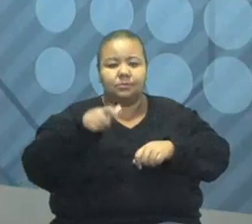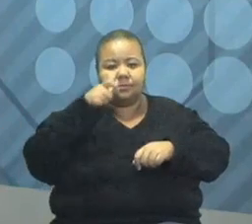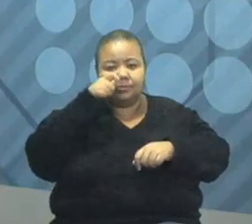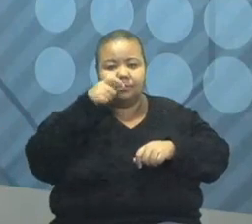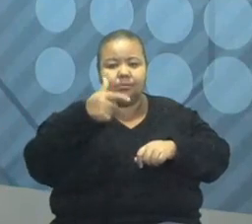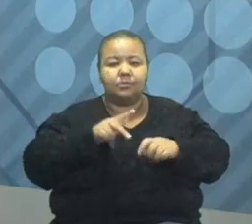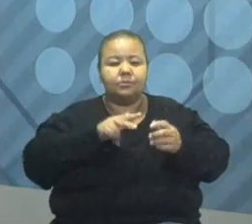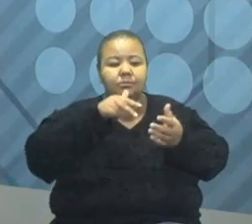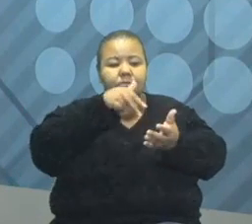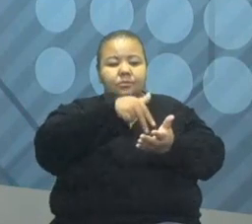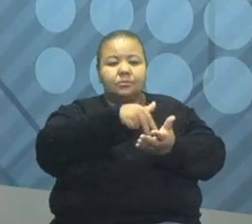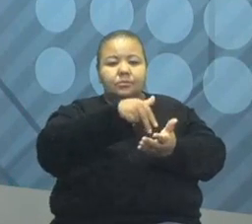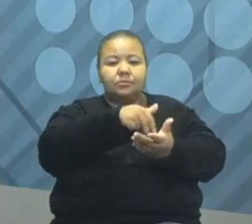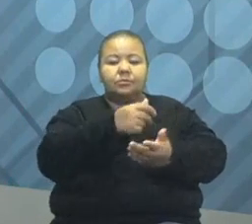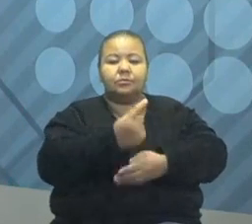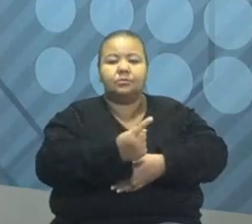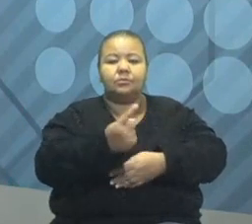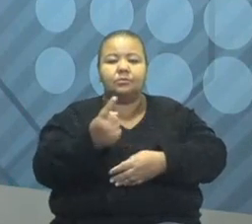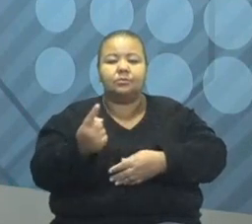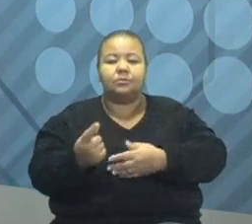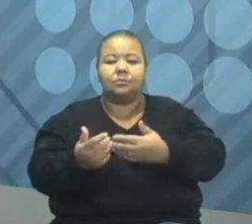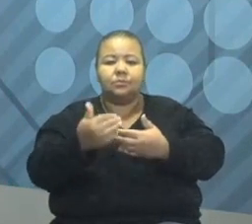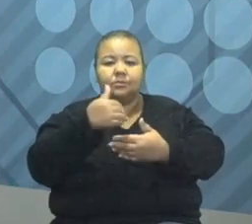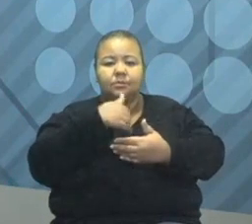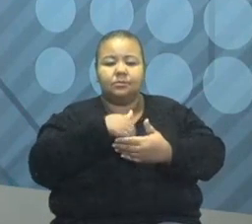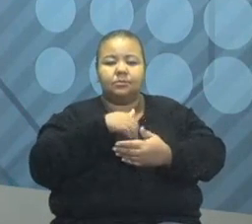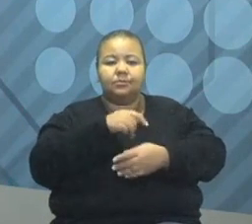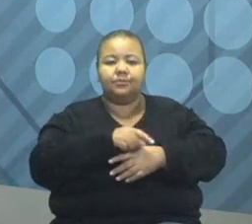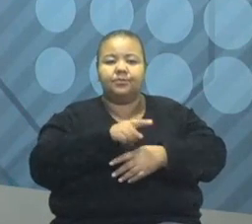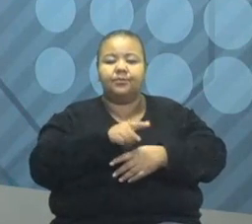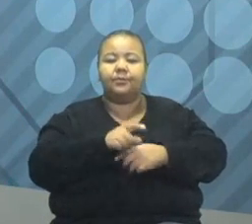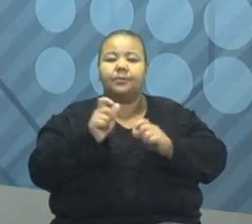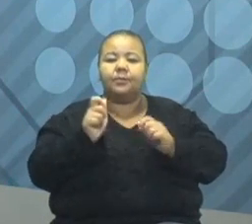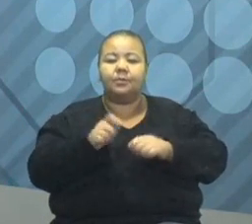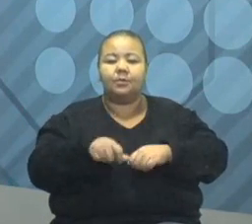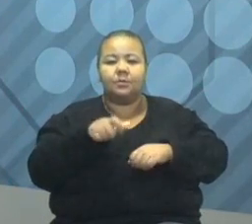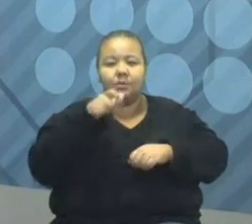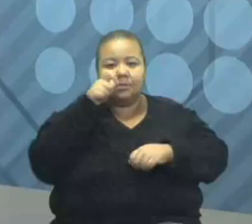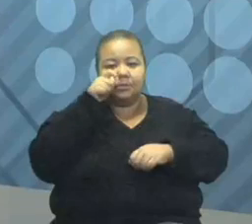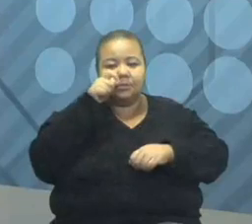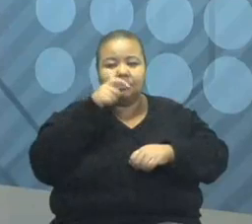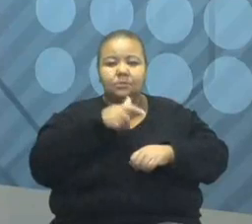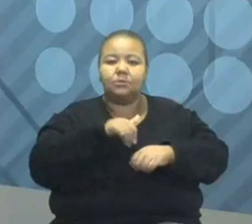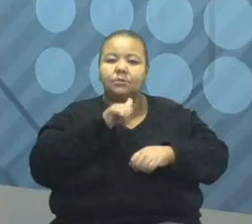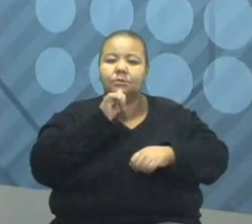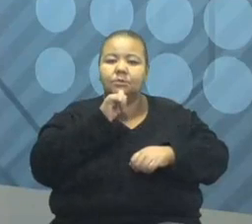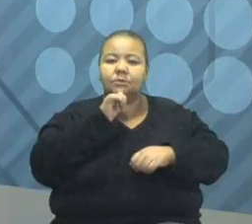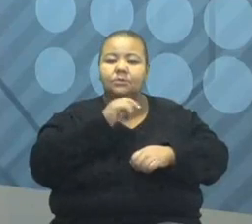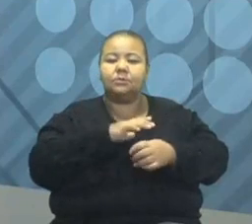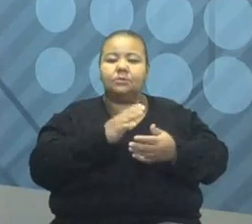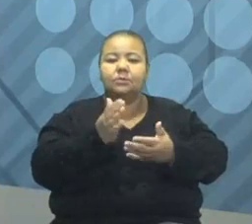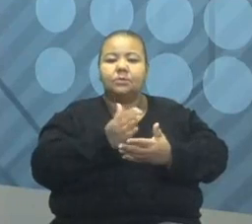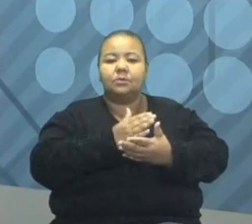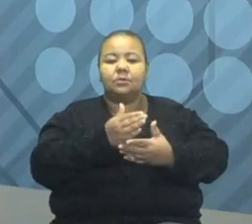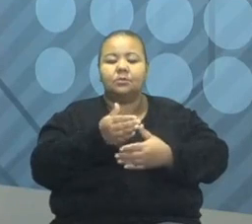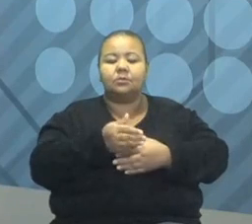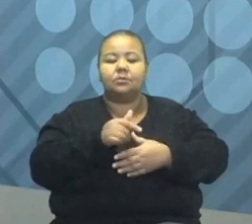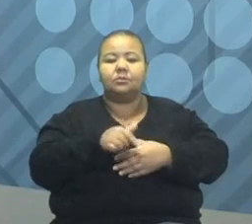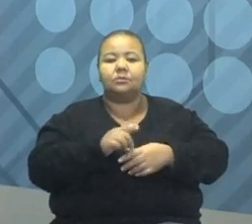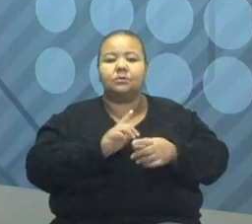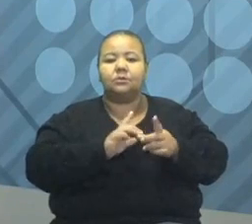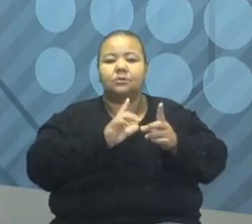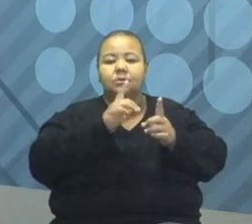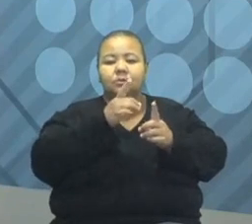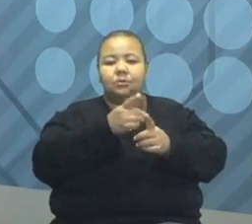elemento e cada um dos seus elementos, as entradas da matriz, você pode verificar, por exemplo, alguns casos para